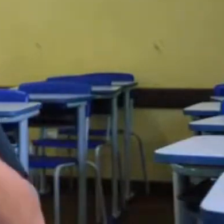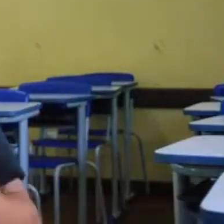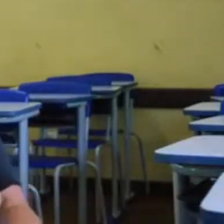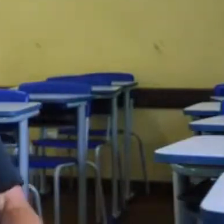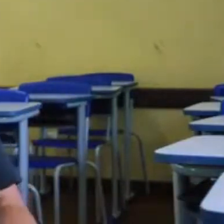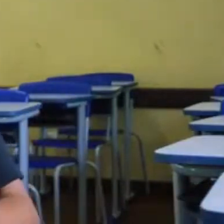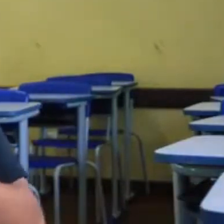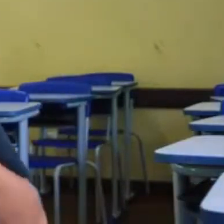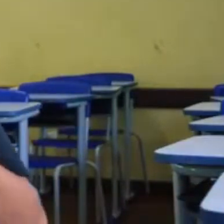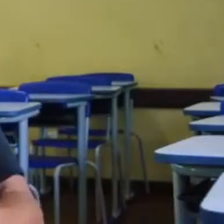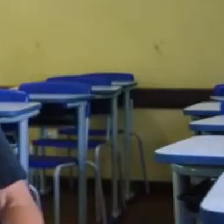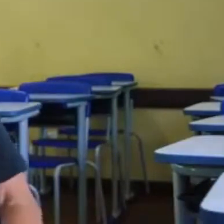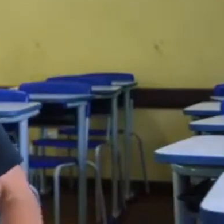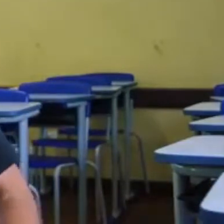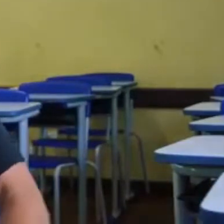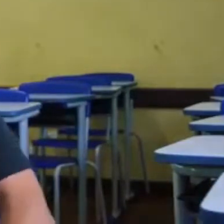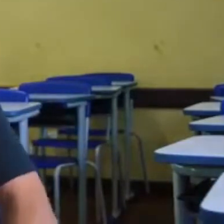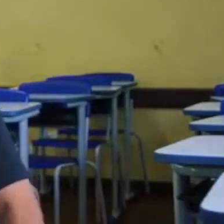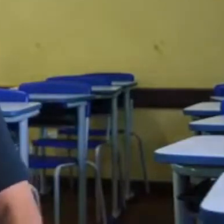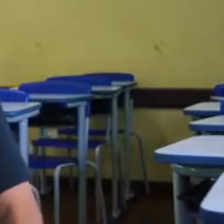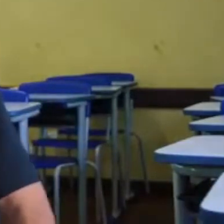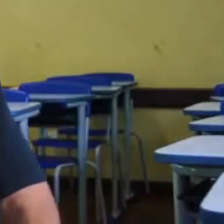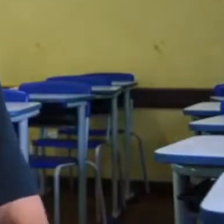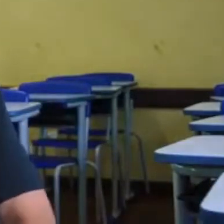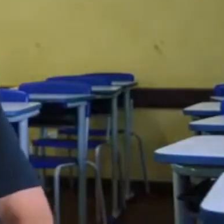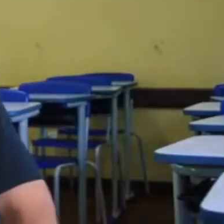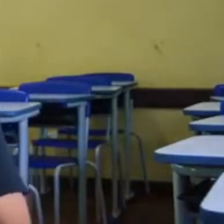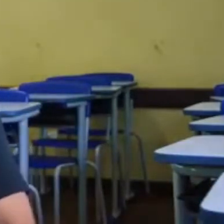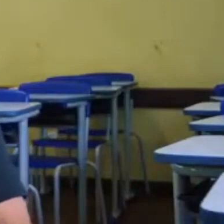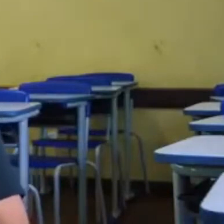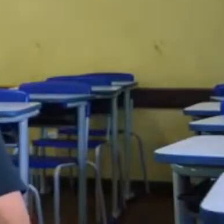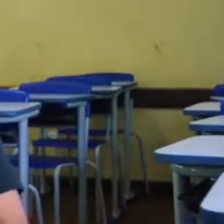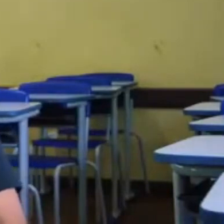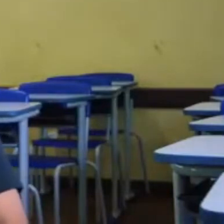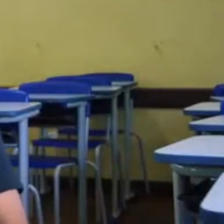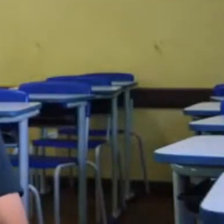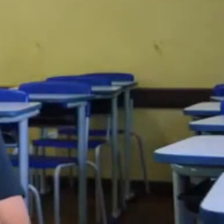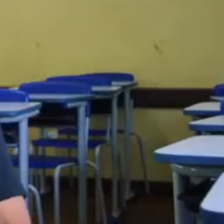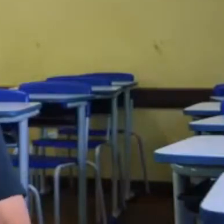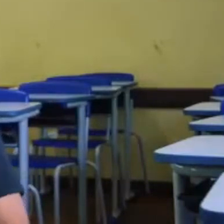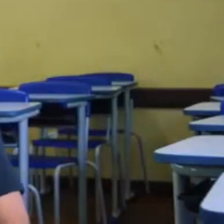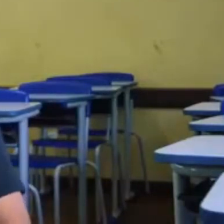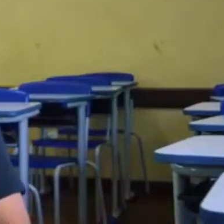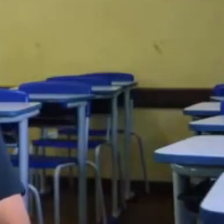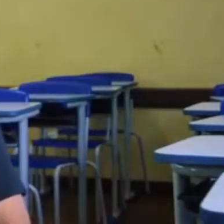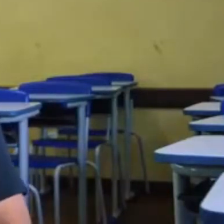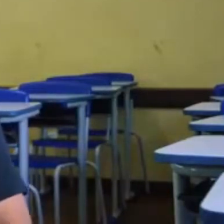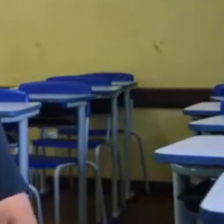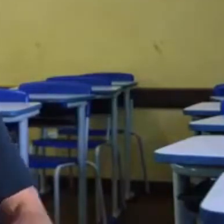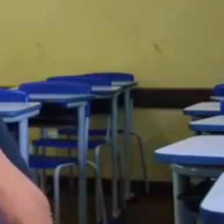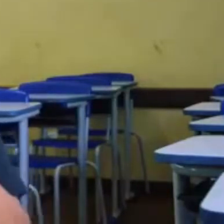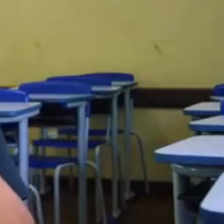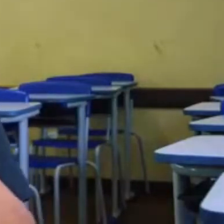eu gosto da minha amiga, entendeu? E aí as coisas foram ficando um pouco mais